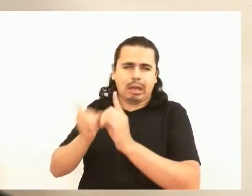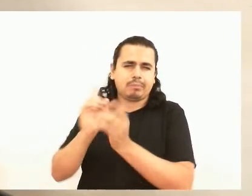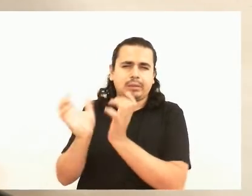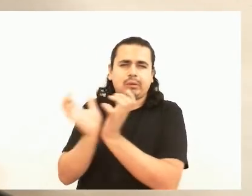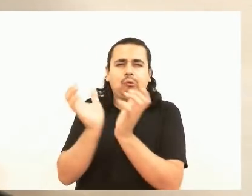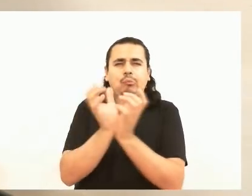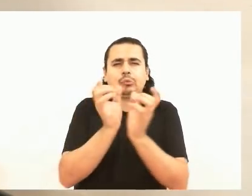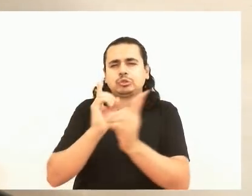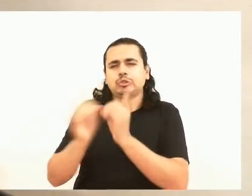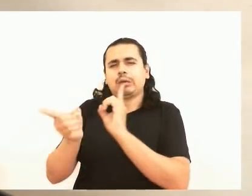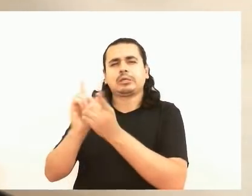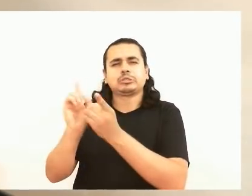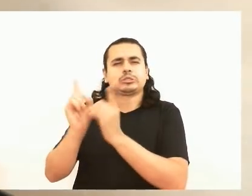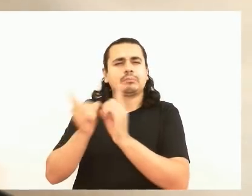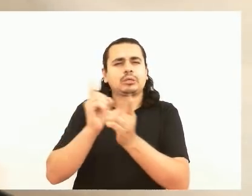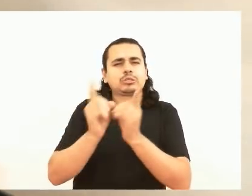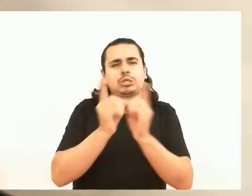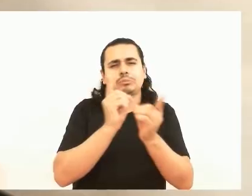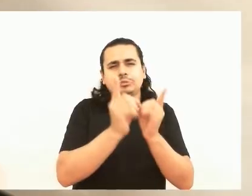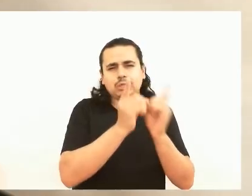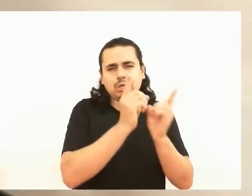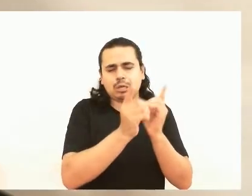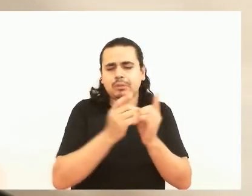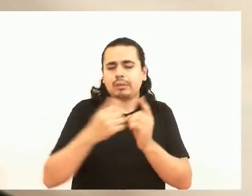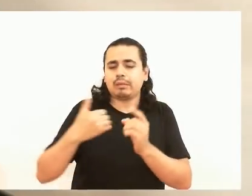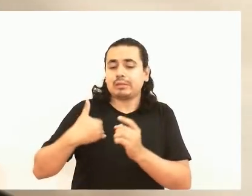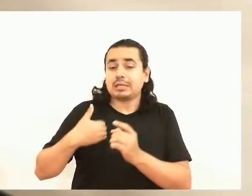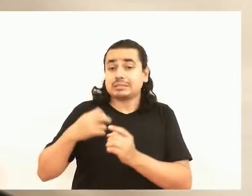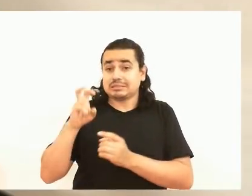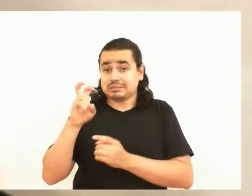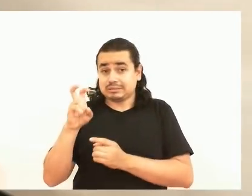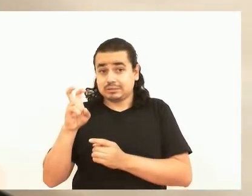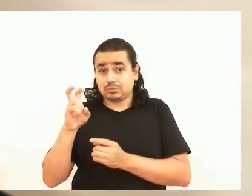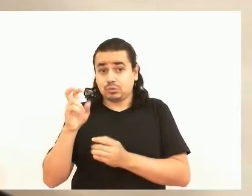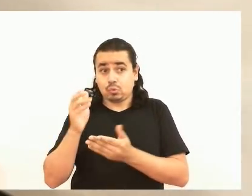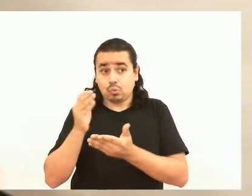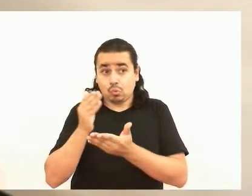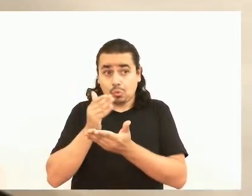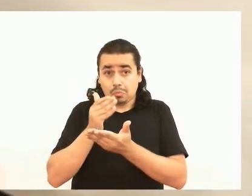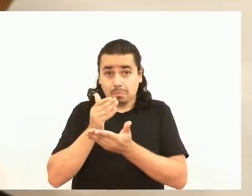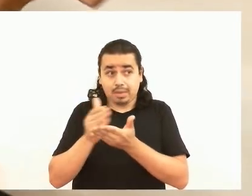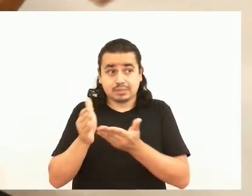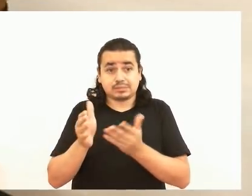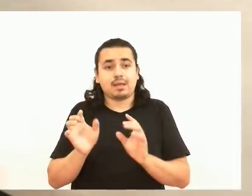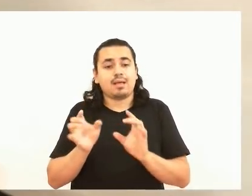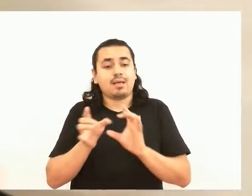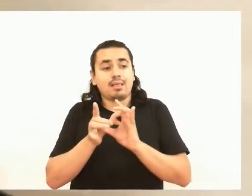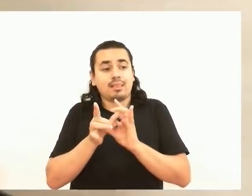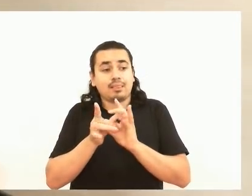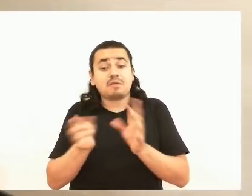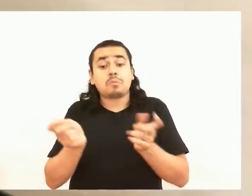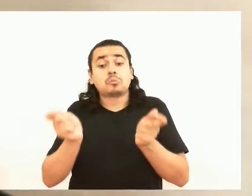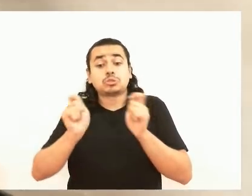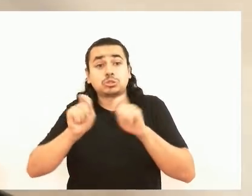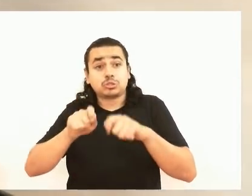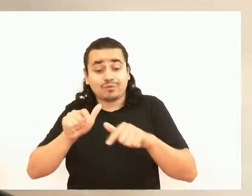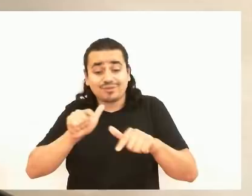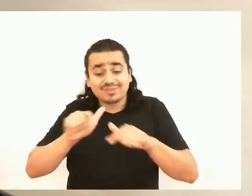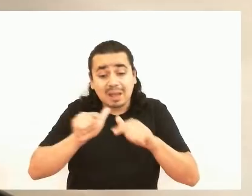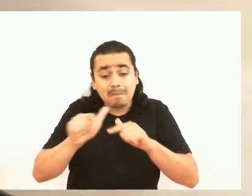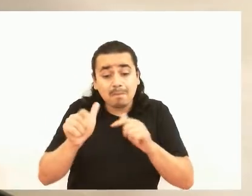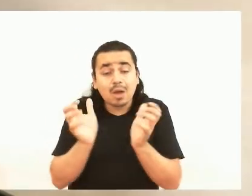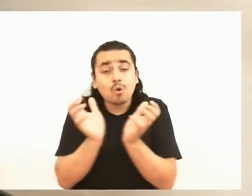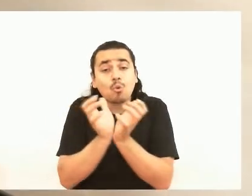né eu vejo que as crianças a partir dos 5 anos elas estão com mais disponibilidades para trabalhos grupais